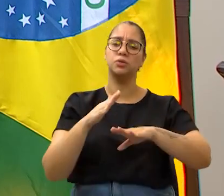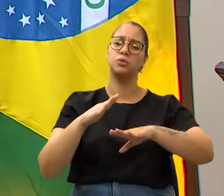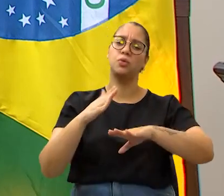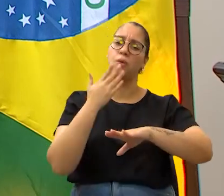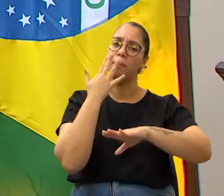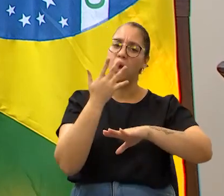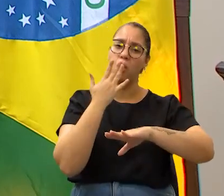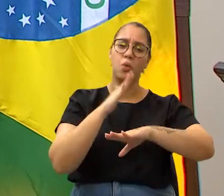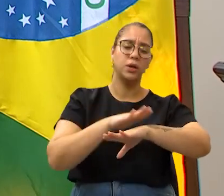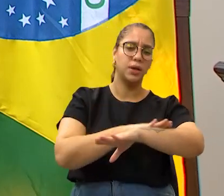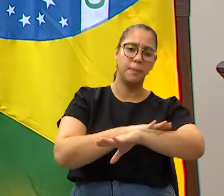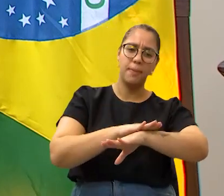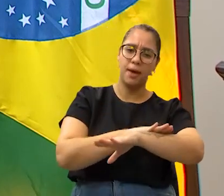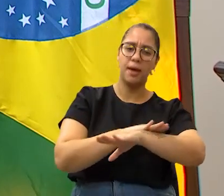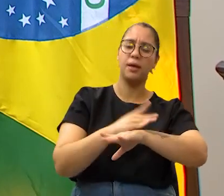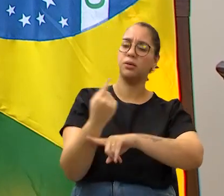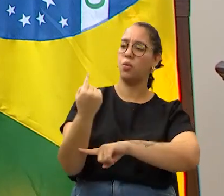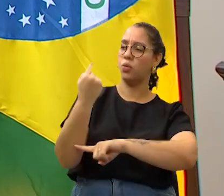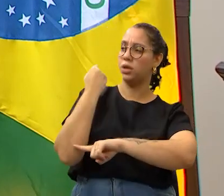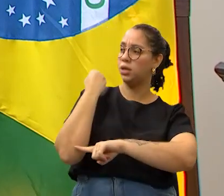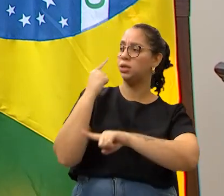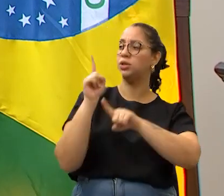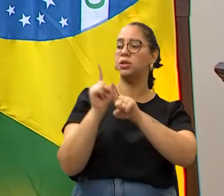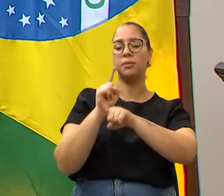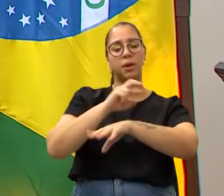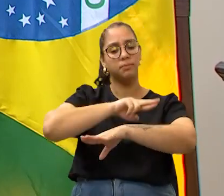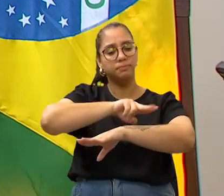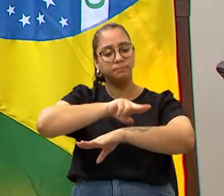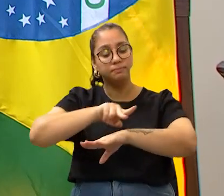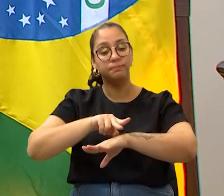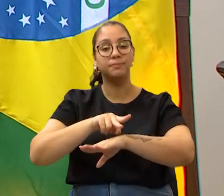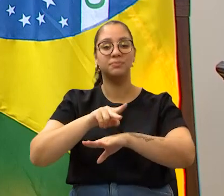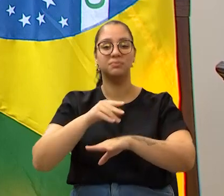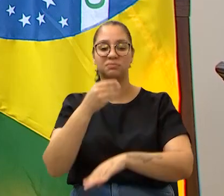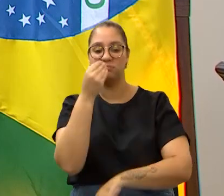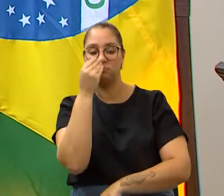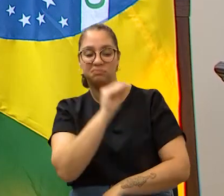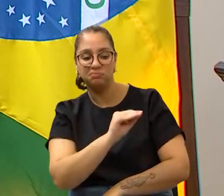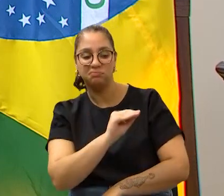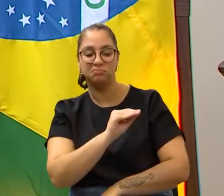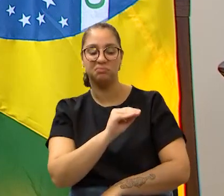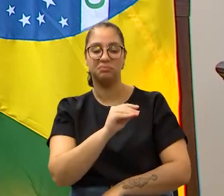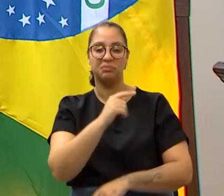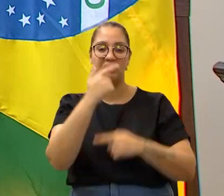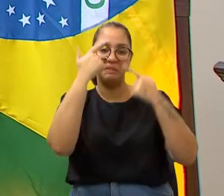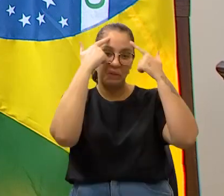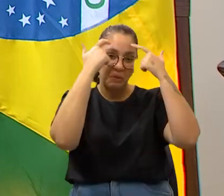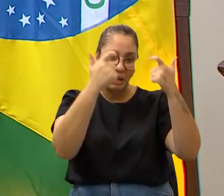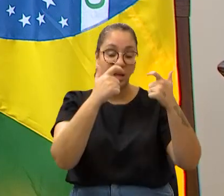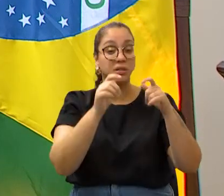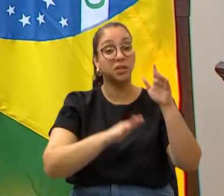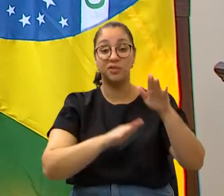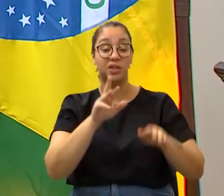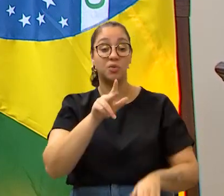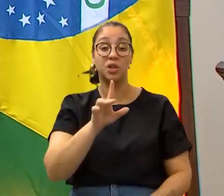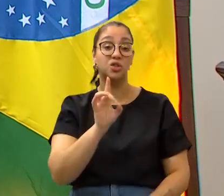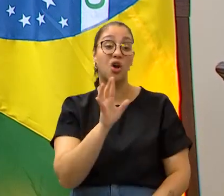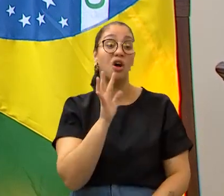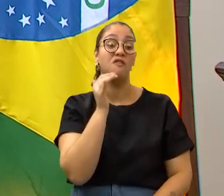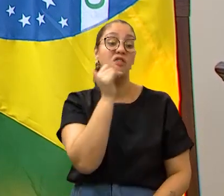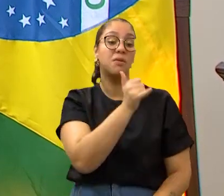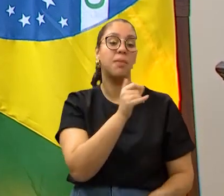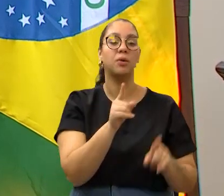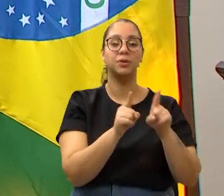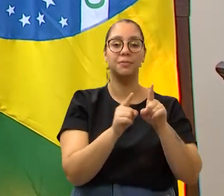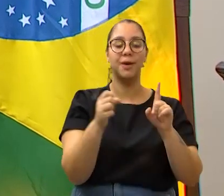da pele, da origem, da raça, seja discriminado, ofendido, e às vezes com violência, que não é só verbal, às vezes chega